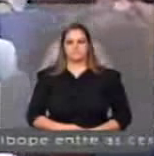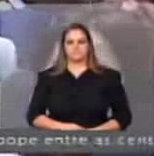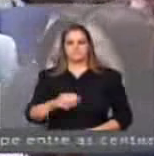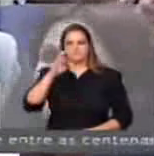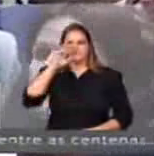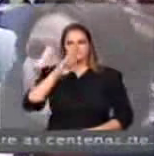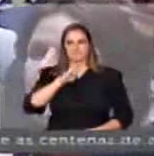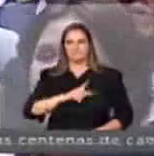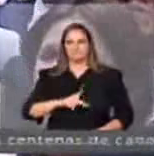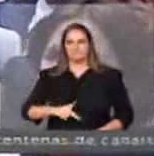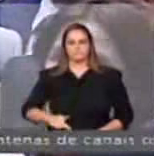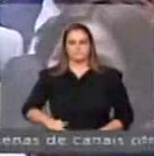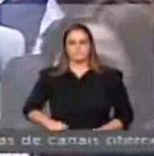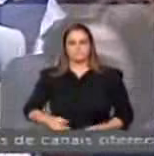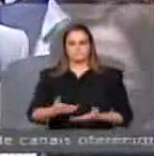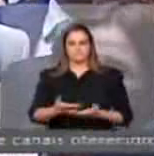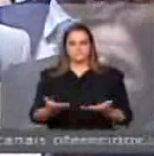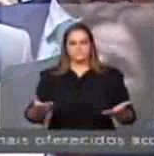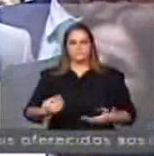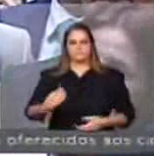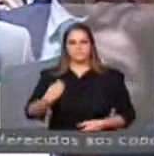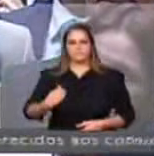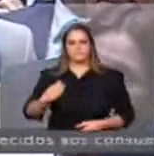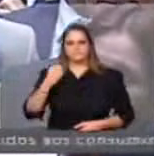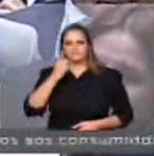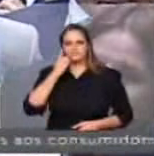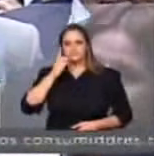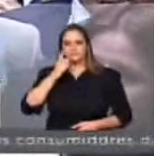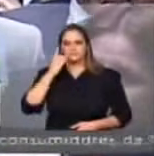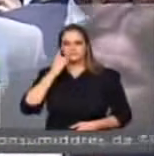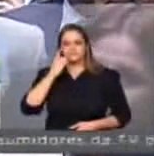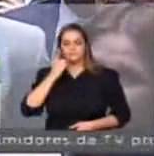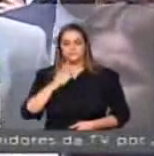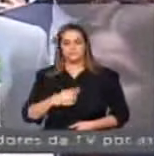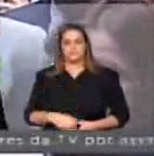Senhor presidente, senhoras e senhores deputados,